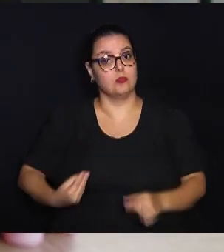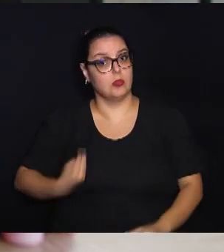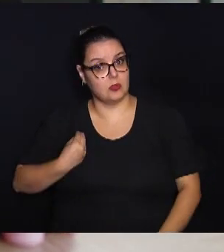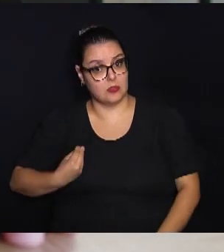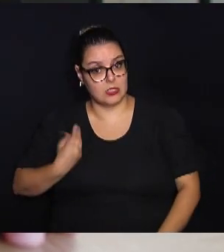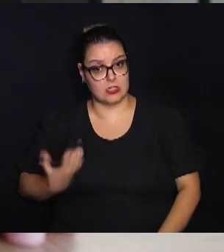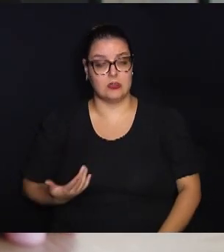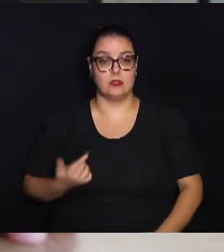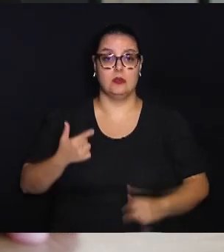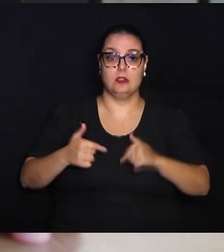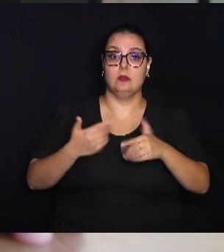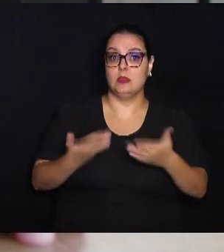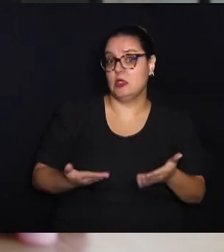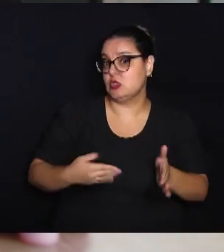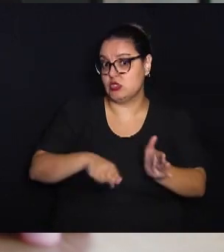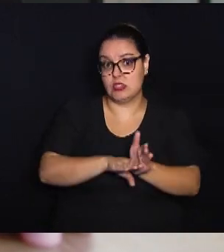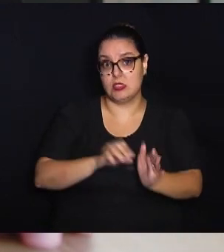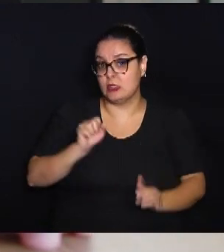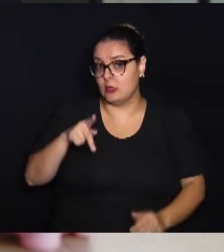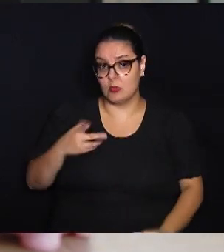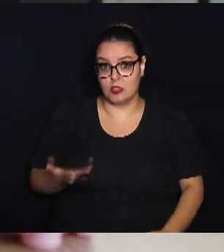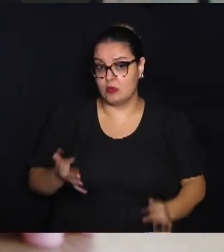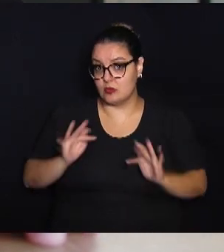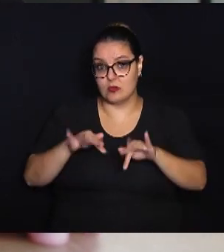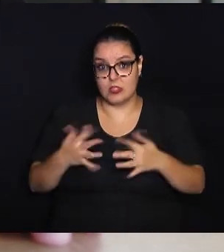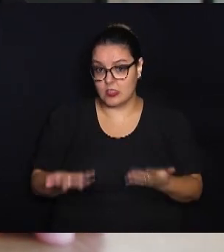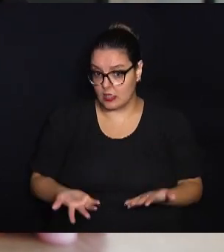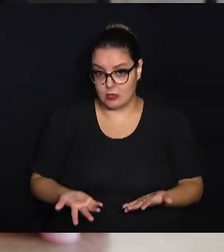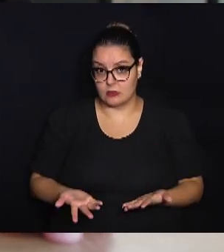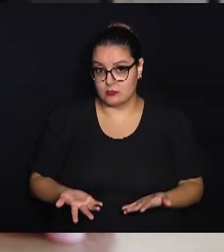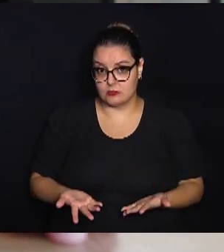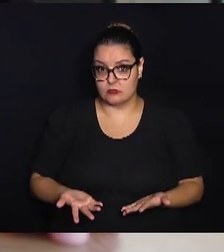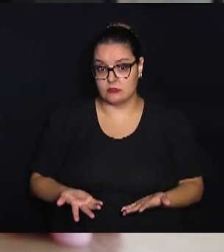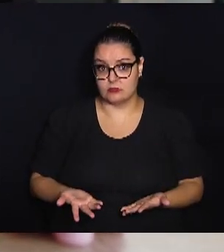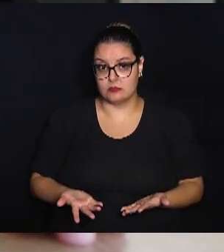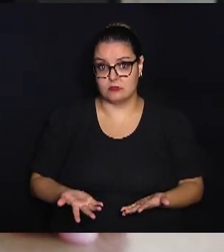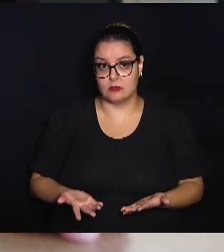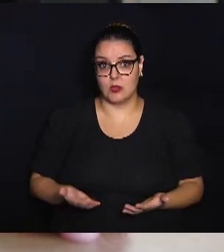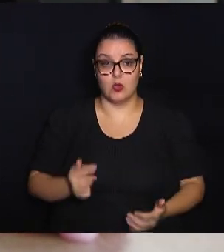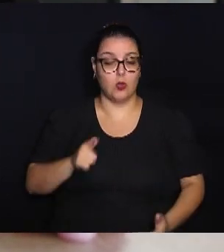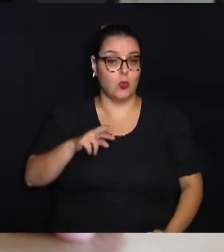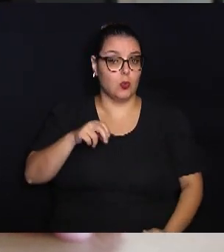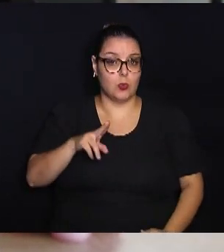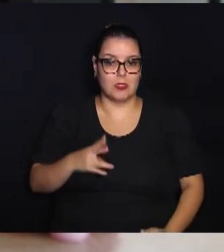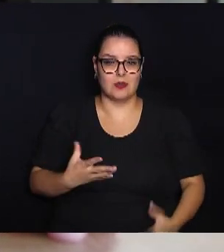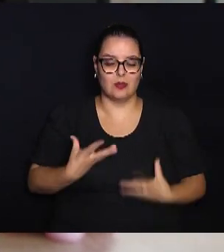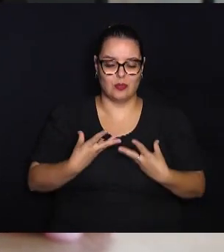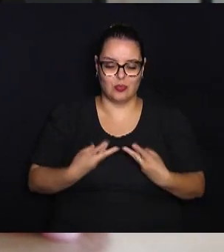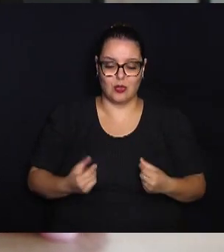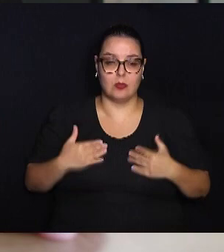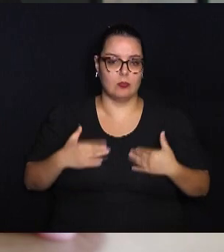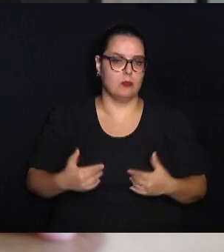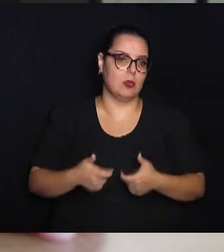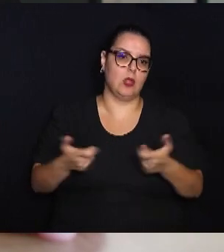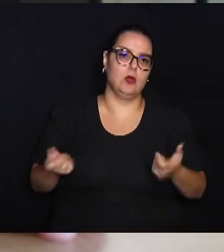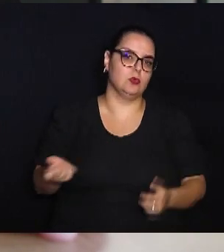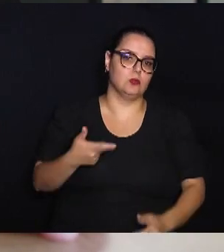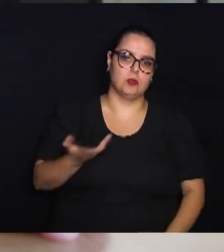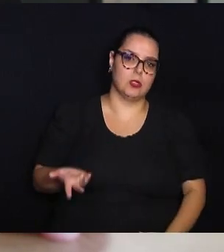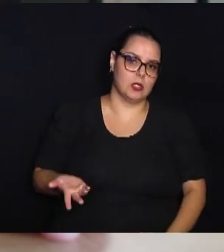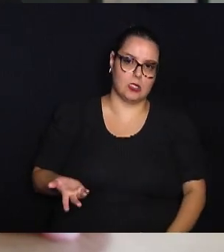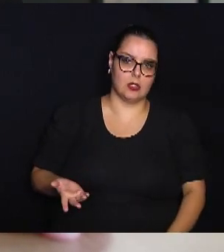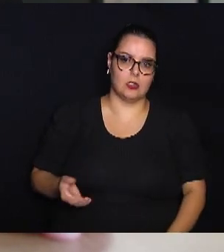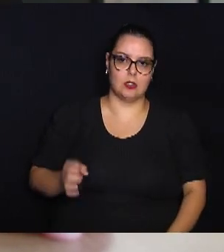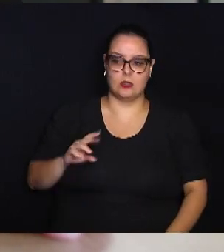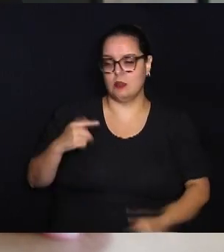toda. Quem trabalhou desde os 14 vai chegar ao final da aposentadoria com um grau de desgaste físico muito maior do que